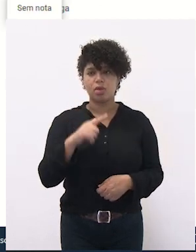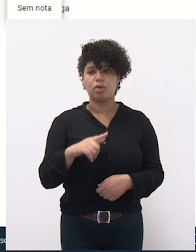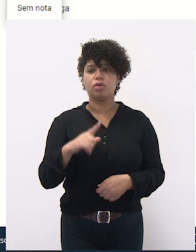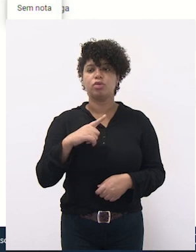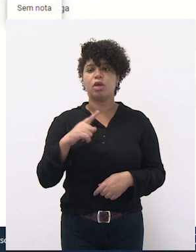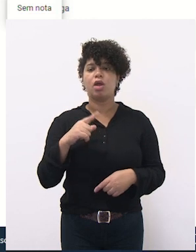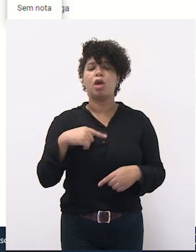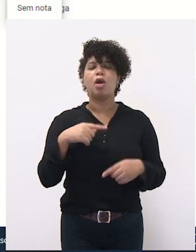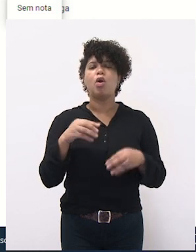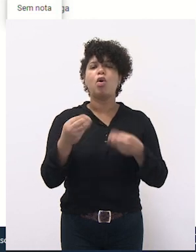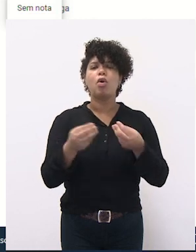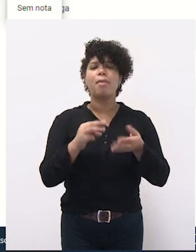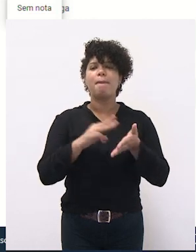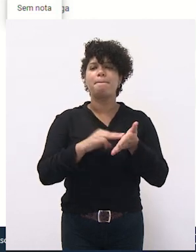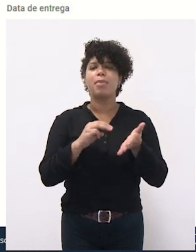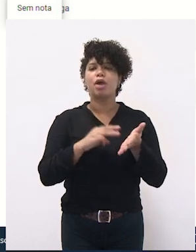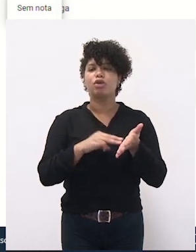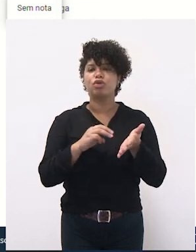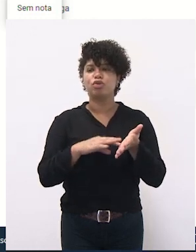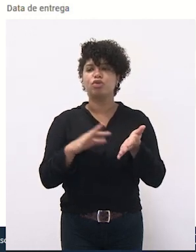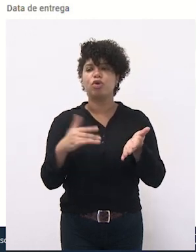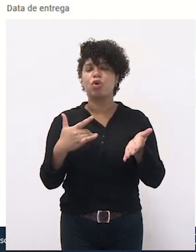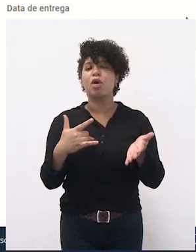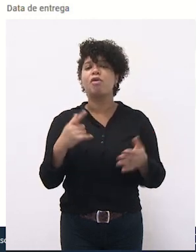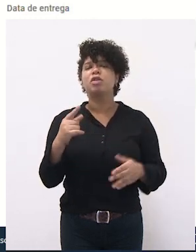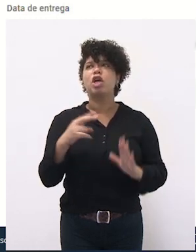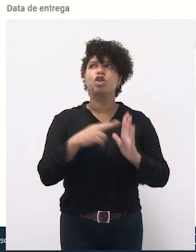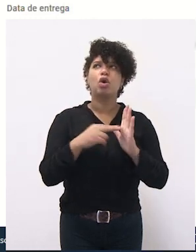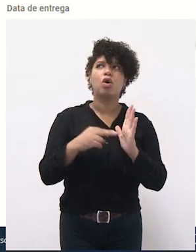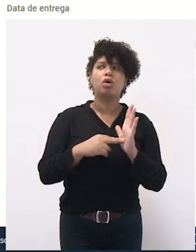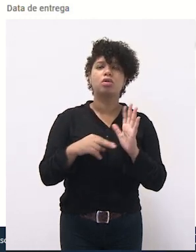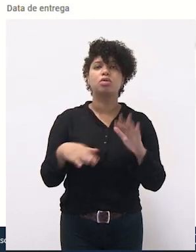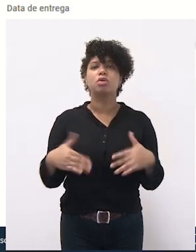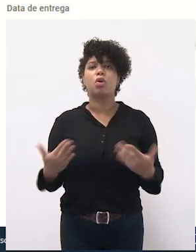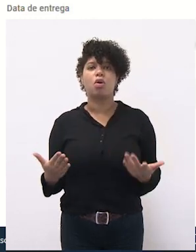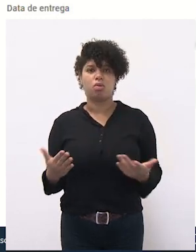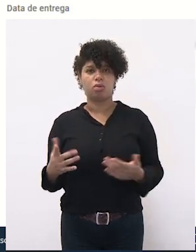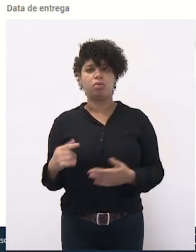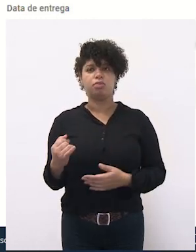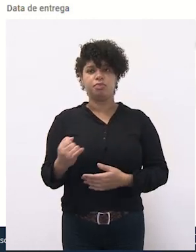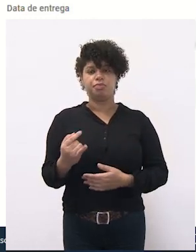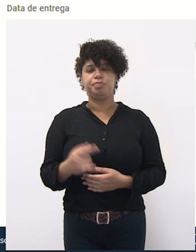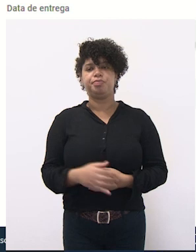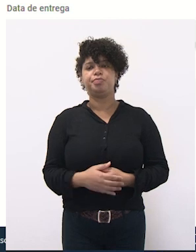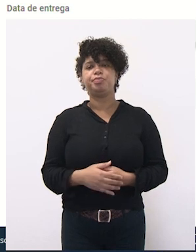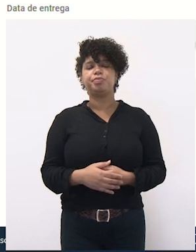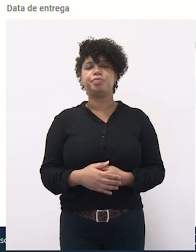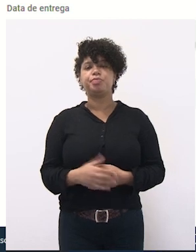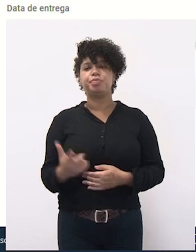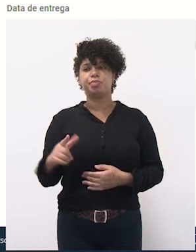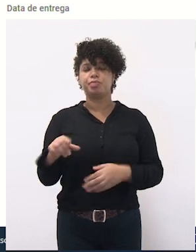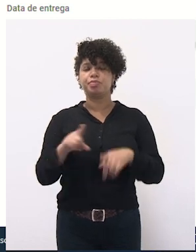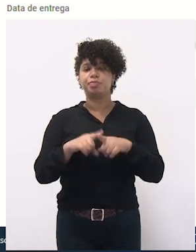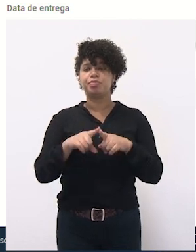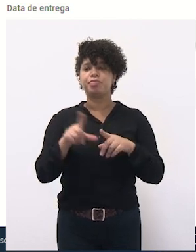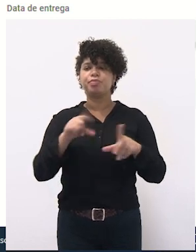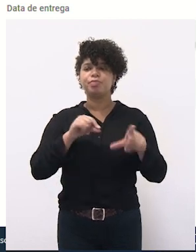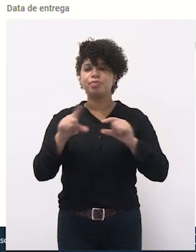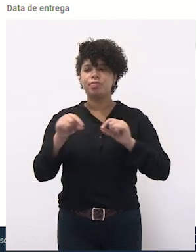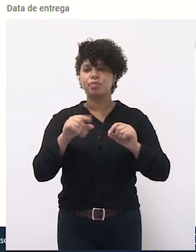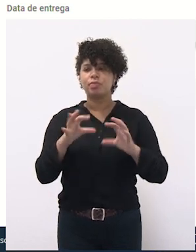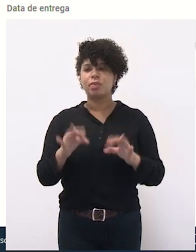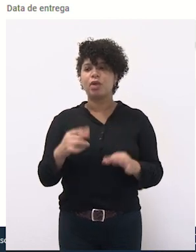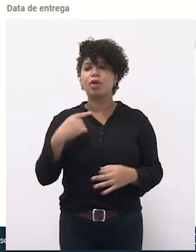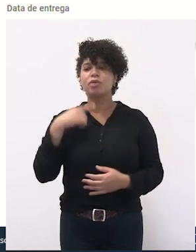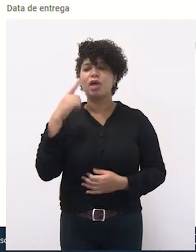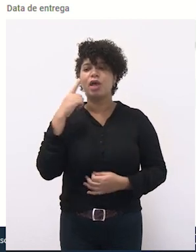método, né, de pontuação, quanto vai valer a tua atividade. Importantíssimo, pessoal, que vocês estipulem aí